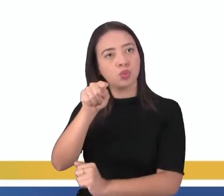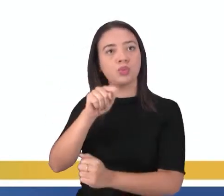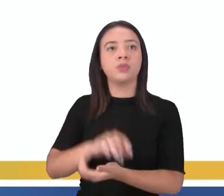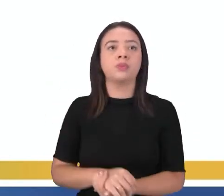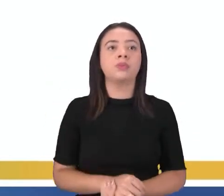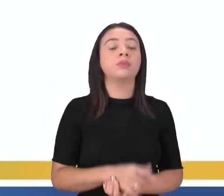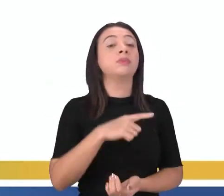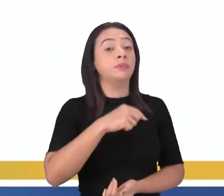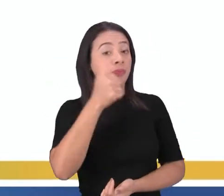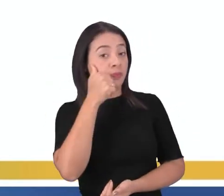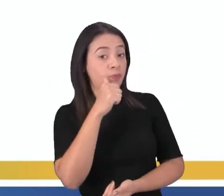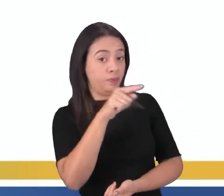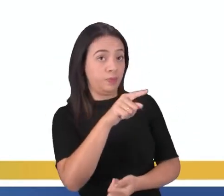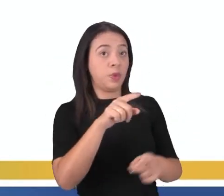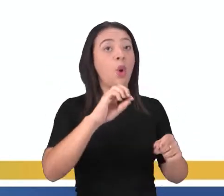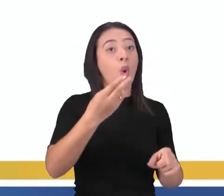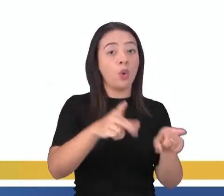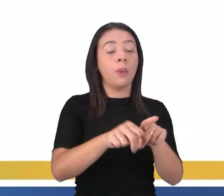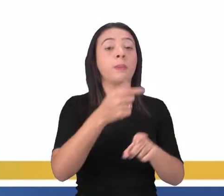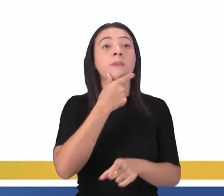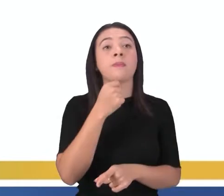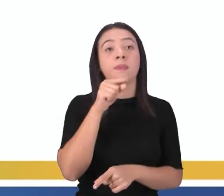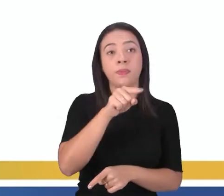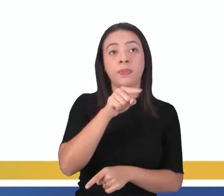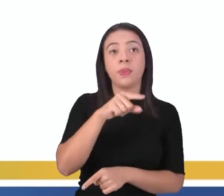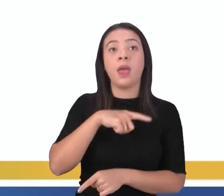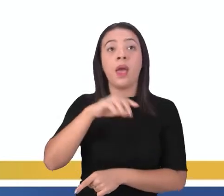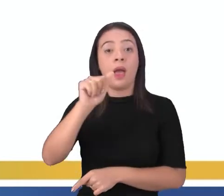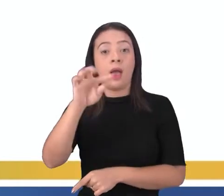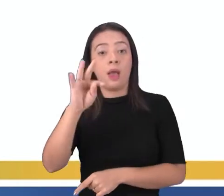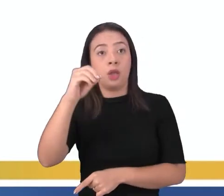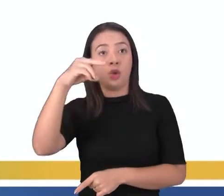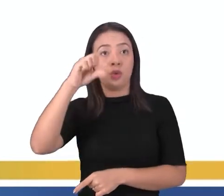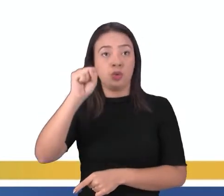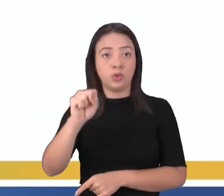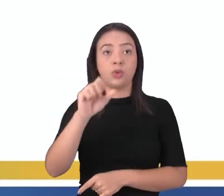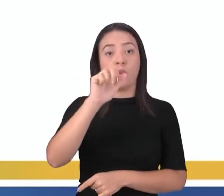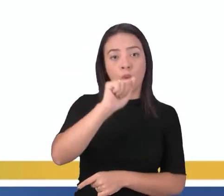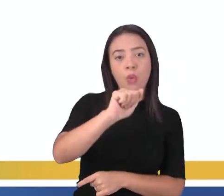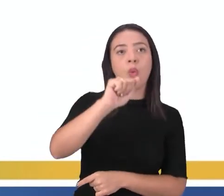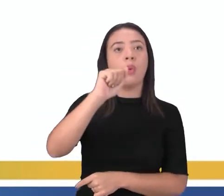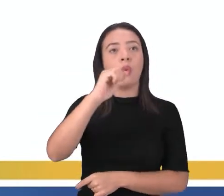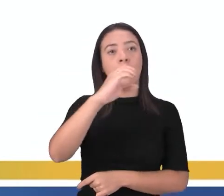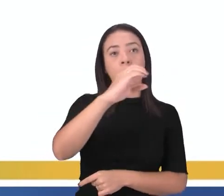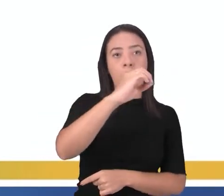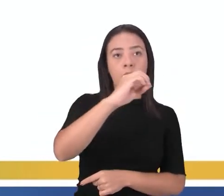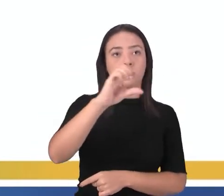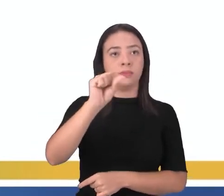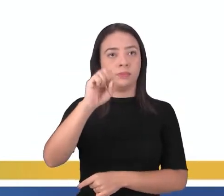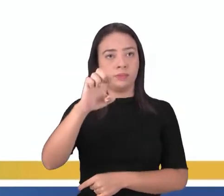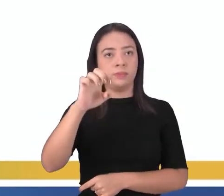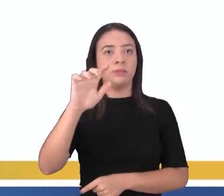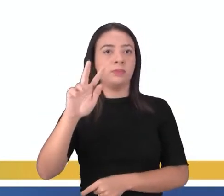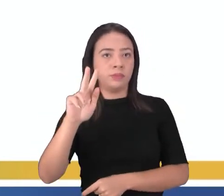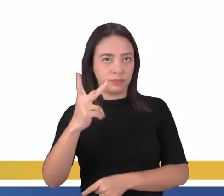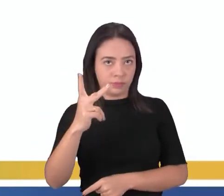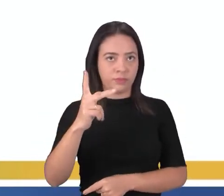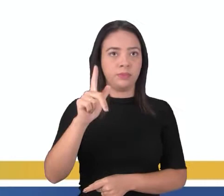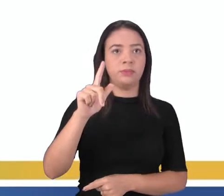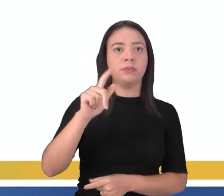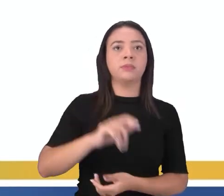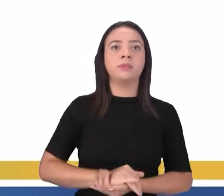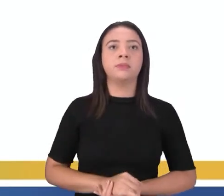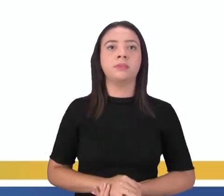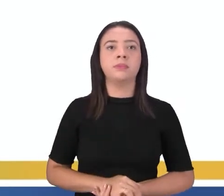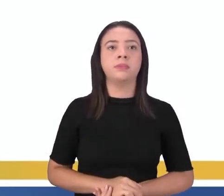ele ou ela, que os átonos são o, a, se, lhe, e os tônicos são ele, ela, si.